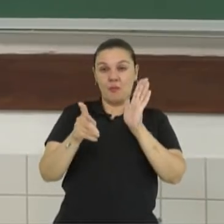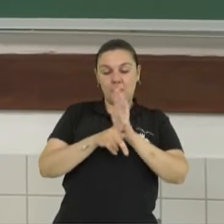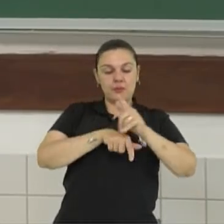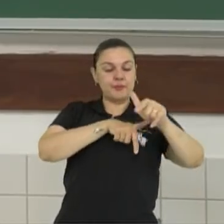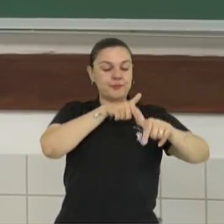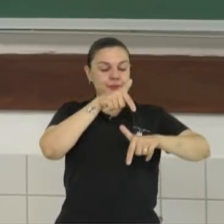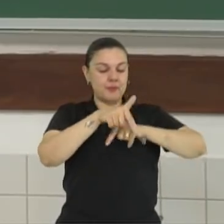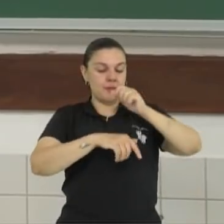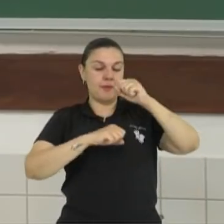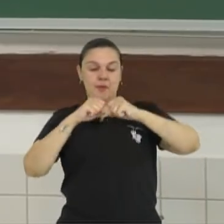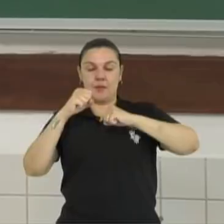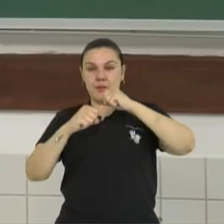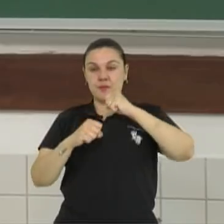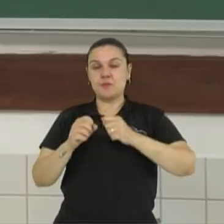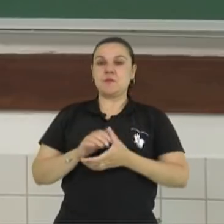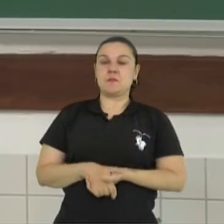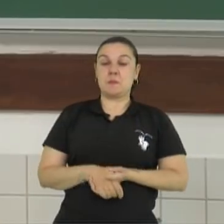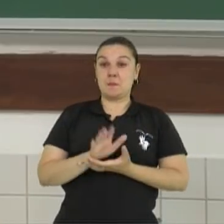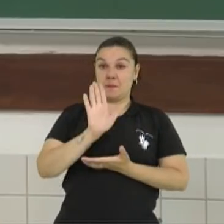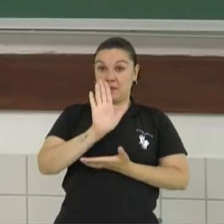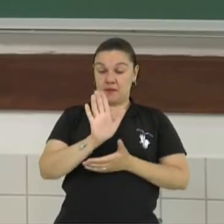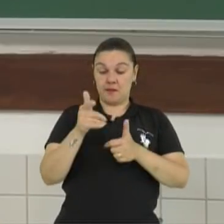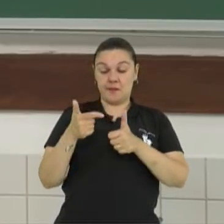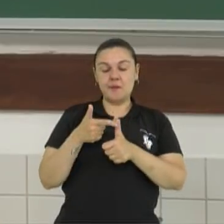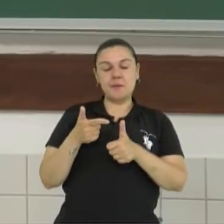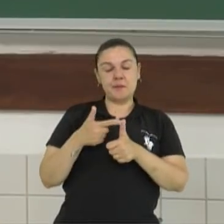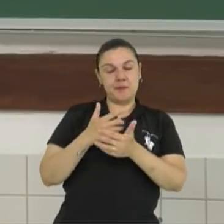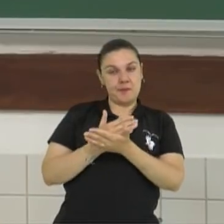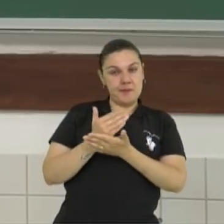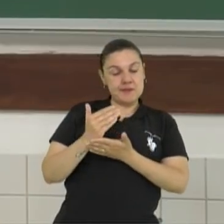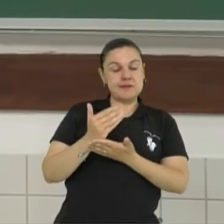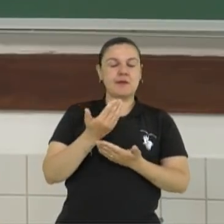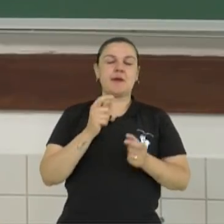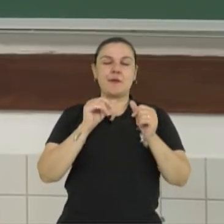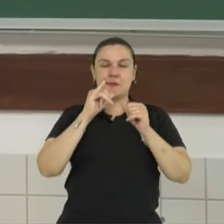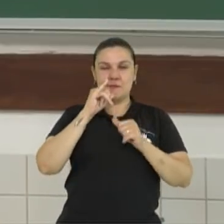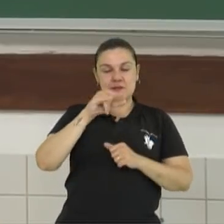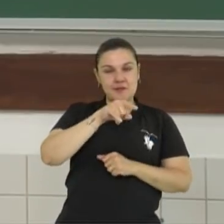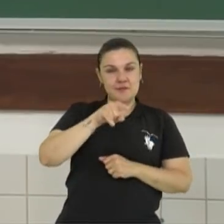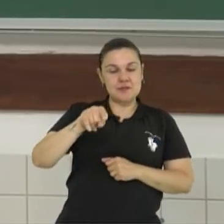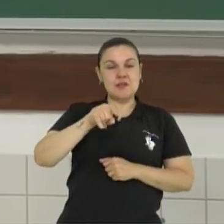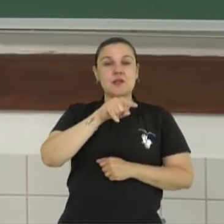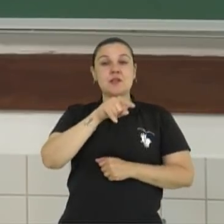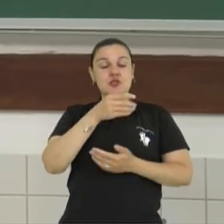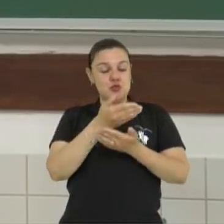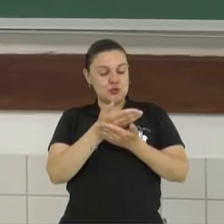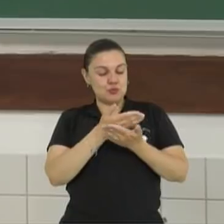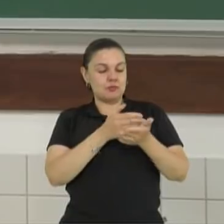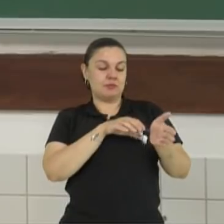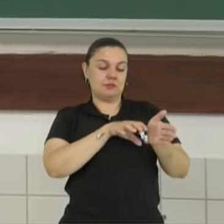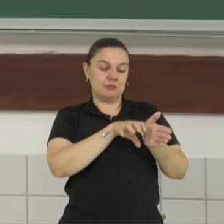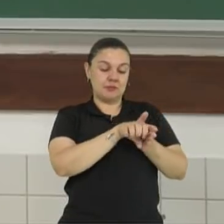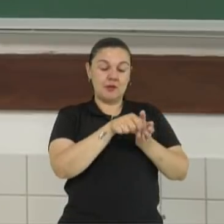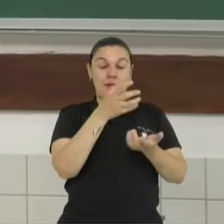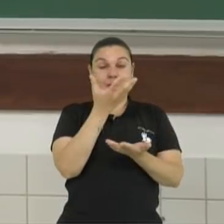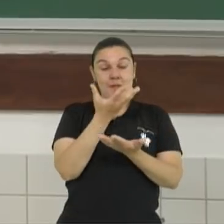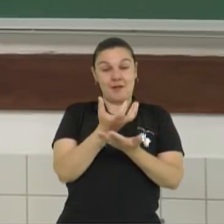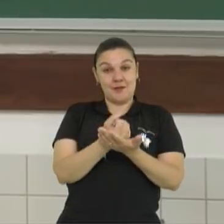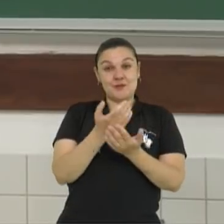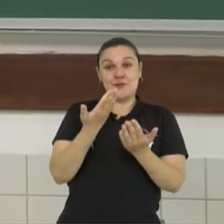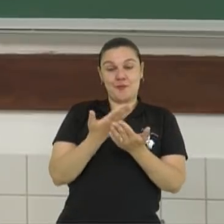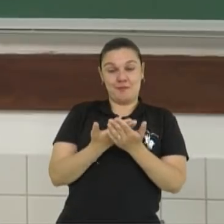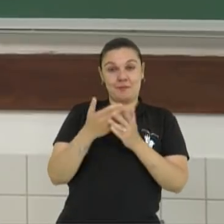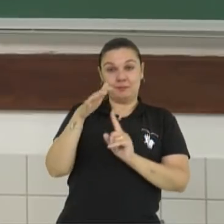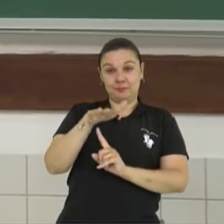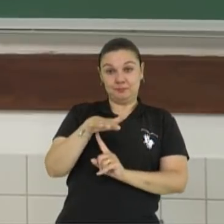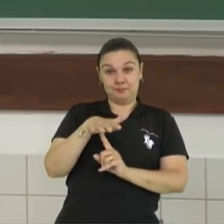atividade industrial. Mas antes de começar a nossa aula, vale lembrar que você, estudante, que faz as atividades pelo aplicativo Aula